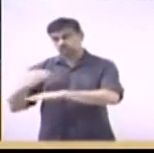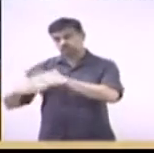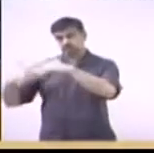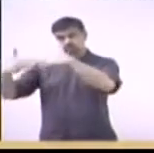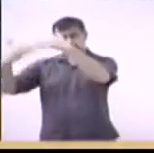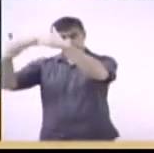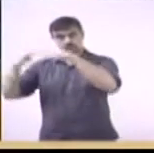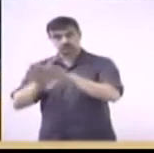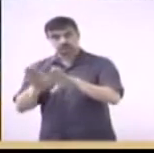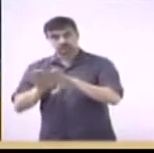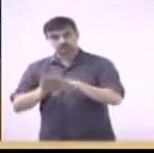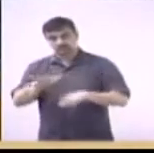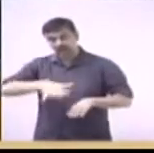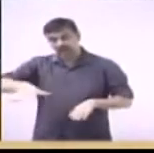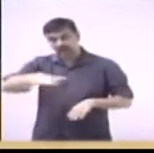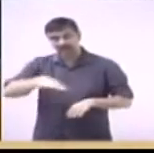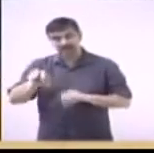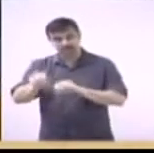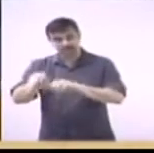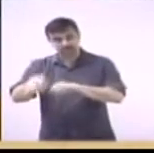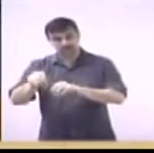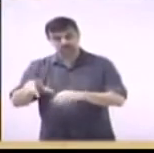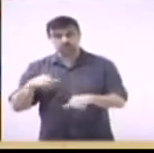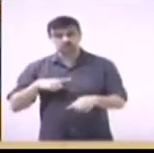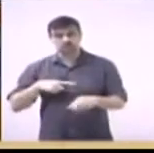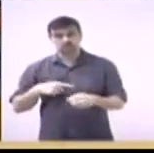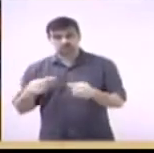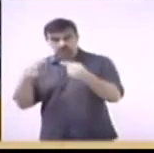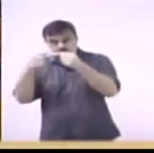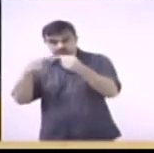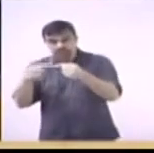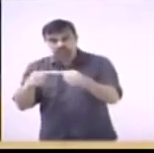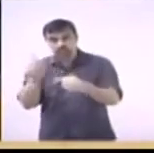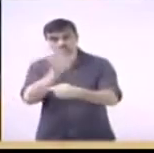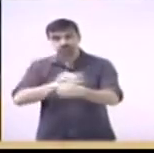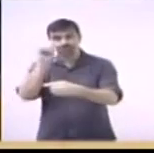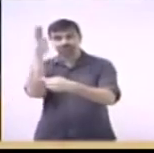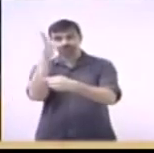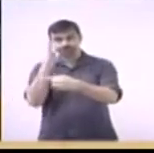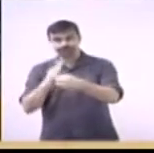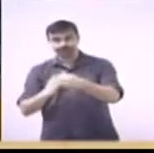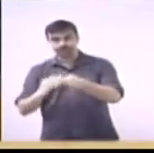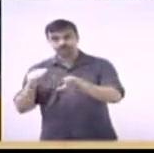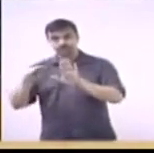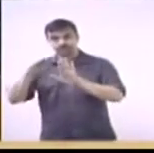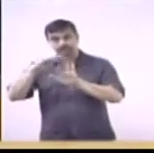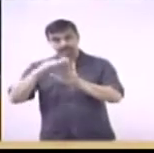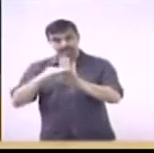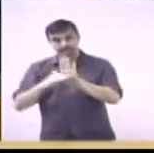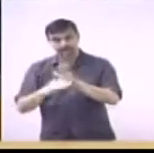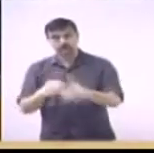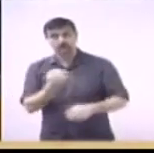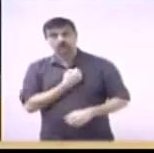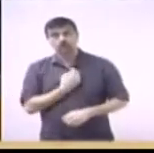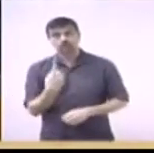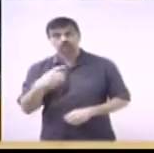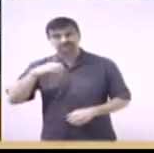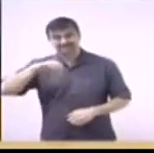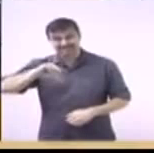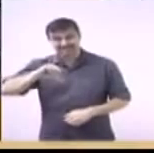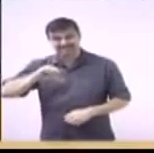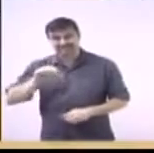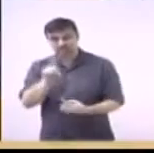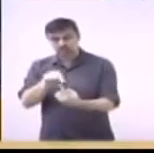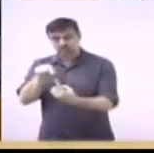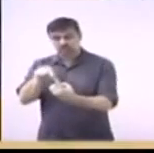para os profissionais do Magistério Público Municipal de acordo com as diretrizes nacionais. A diretriz nacional, presidente, número 17, que